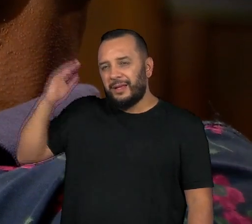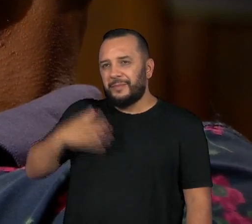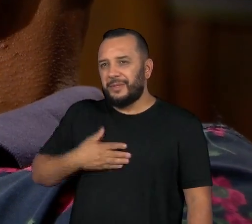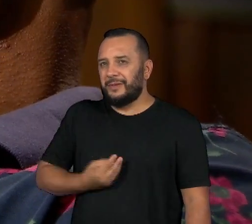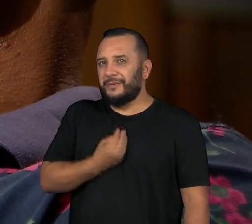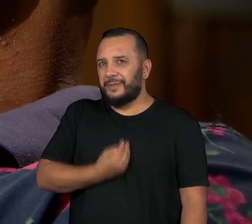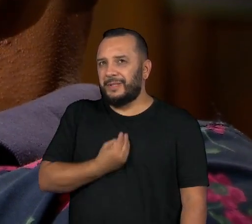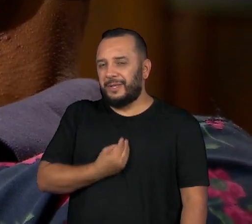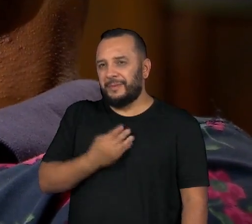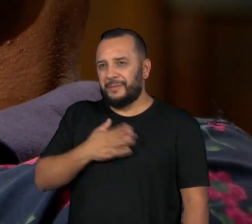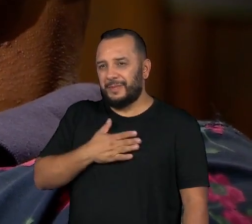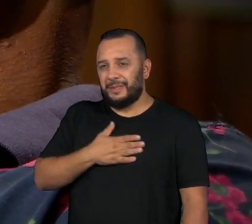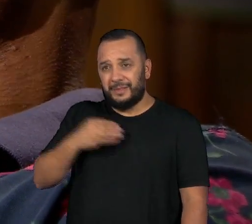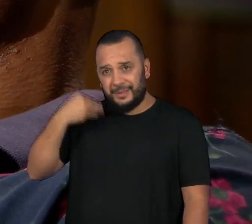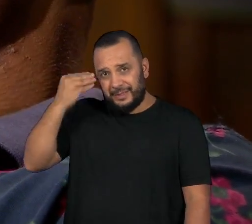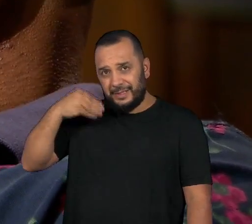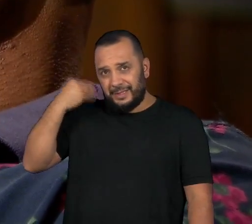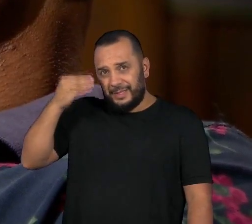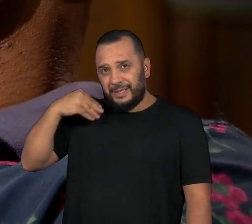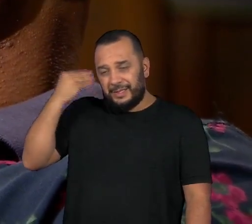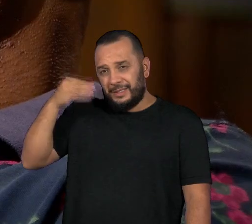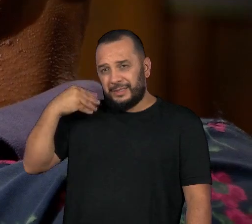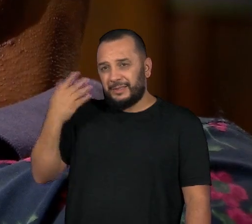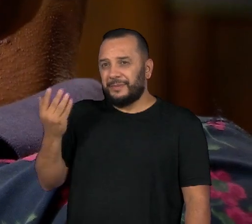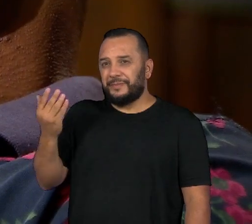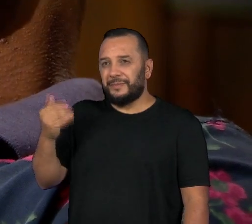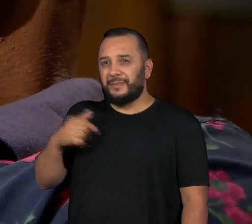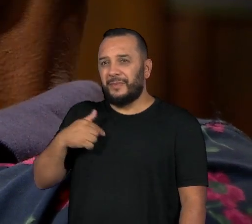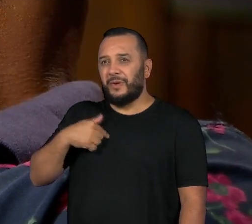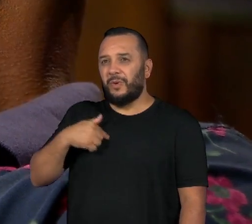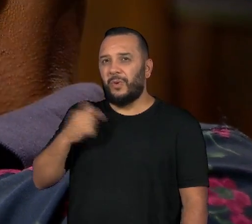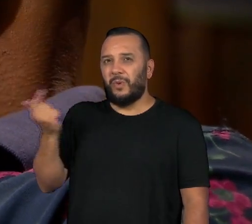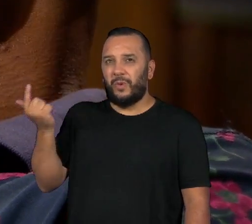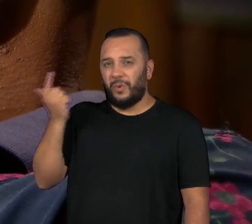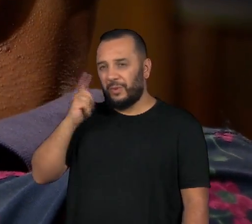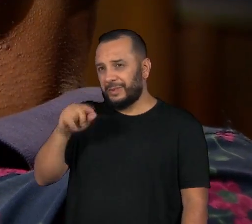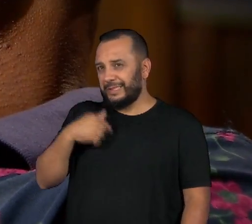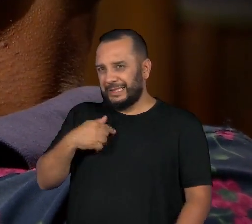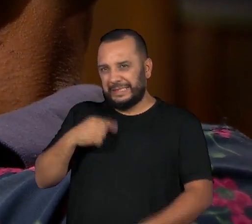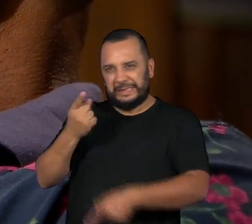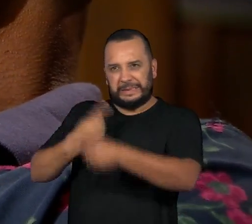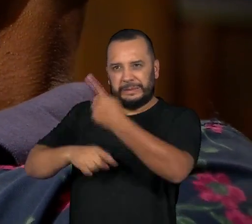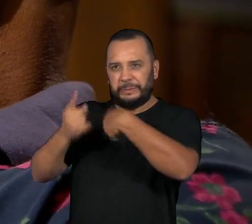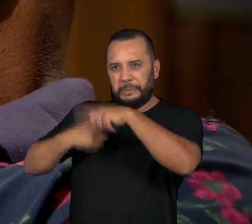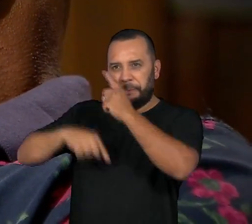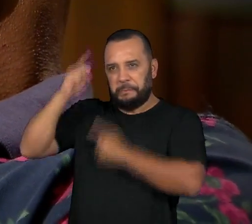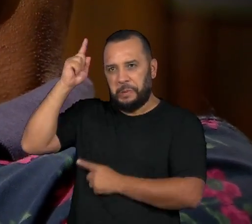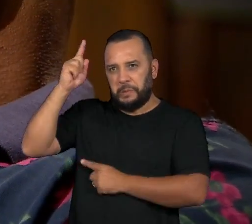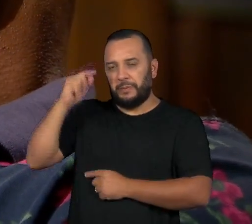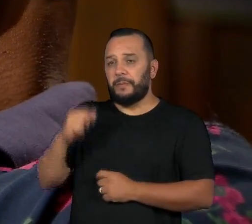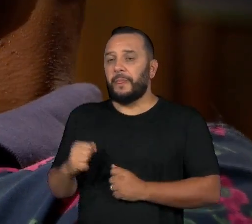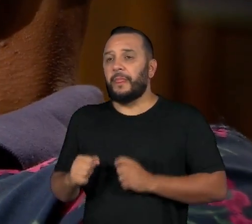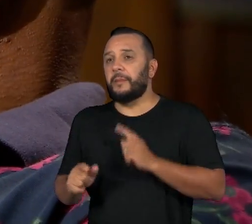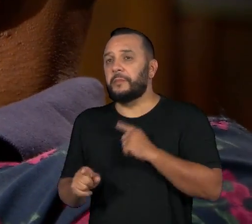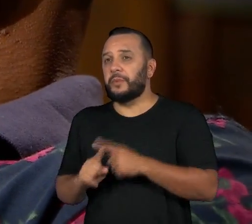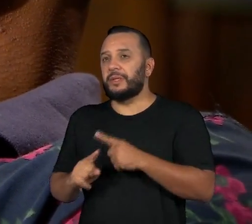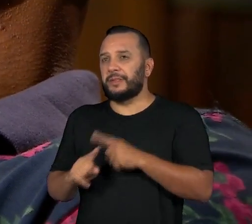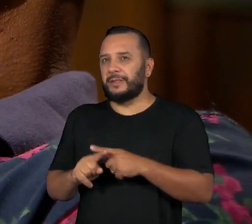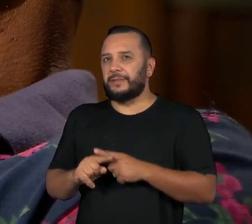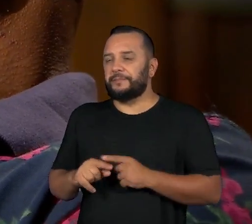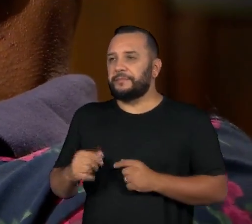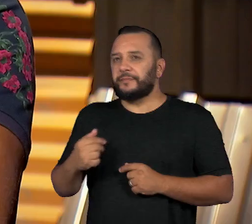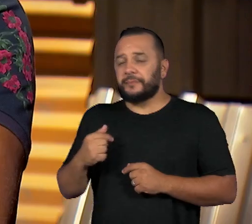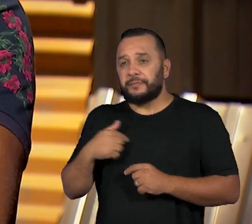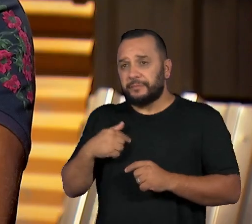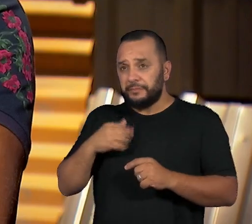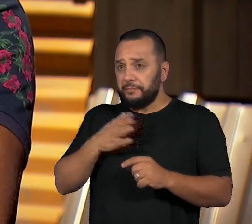grande diferença para que eu pudesse chegar onde eu cheguei. Porque eu não estava ali querendo